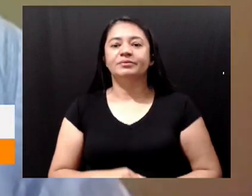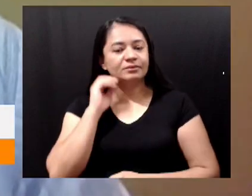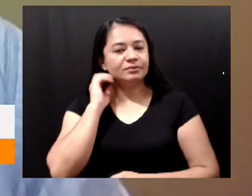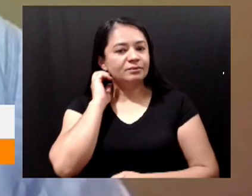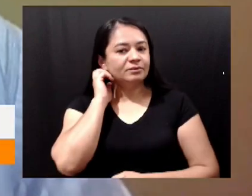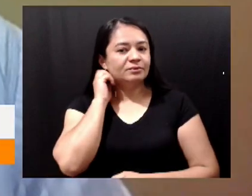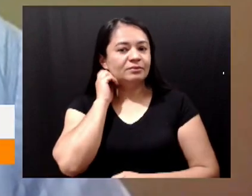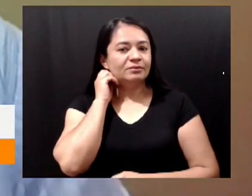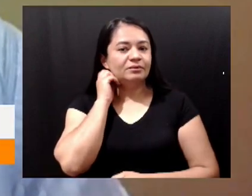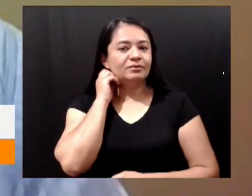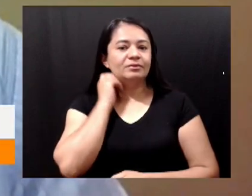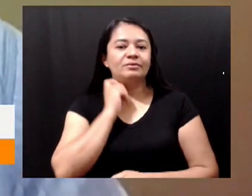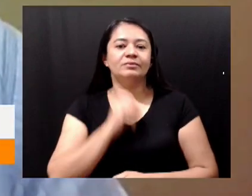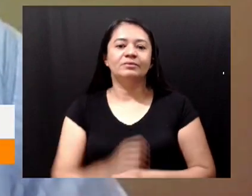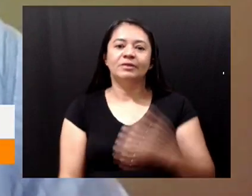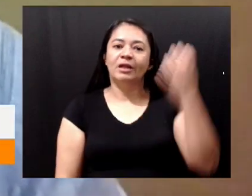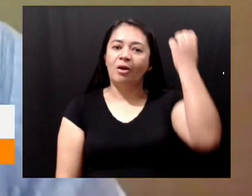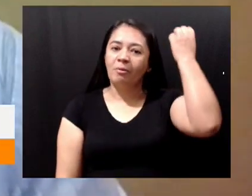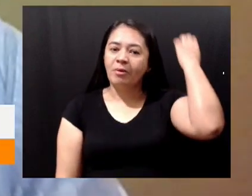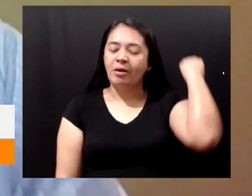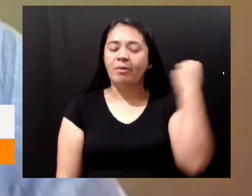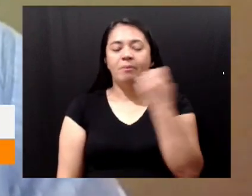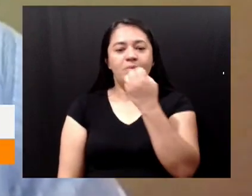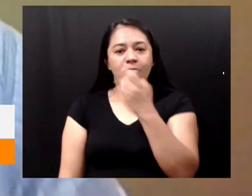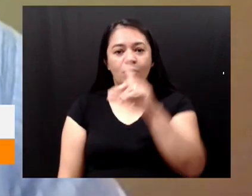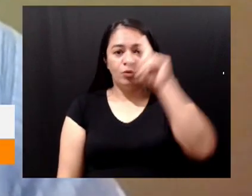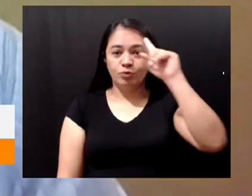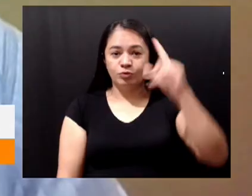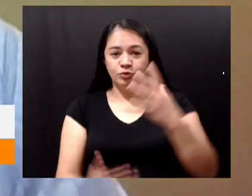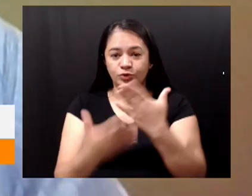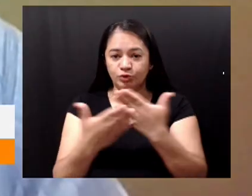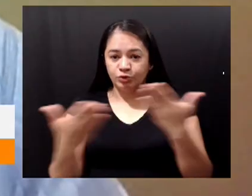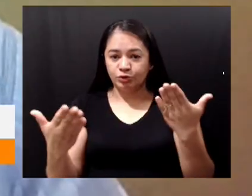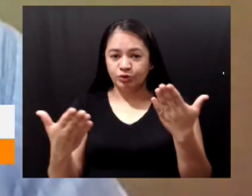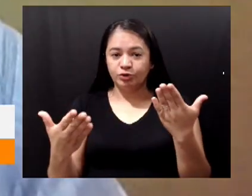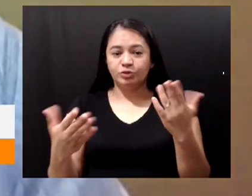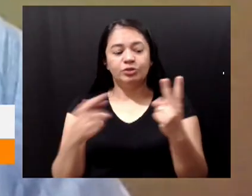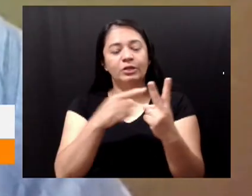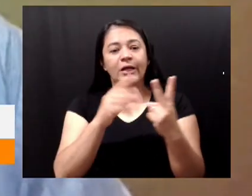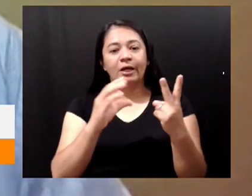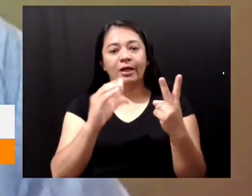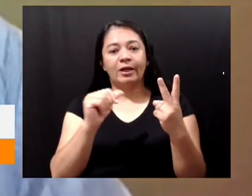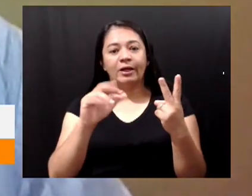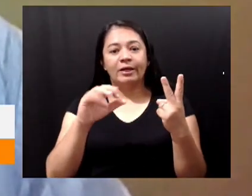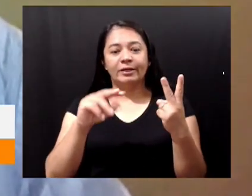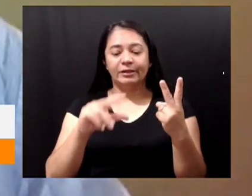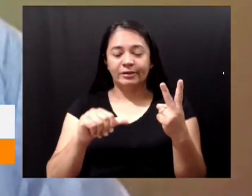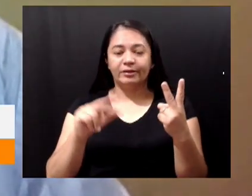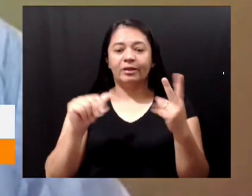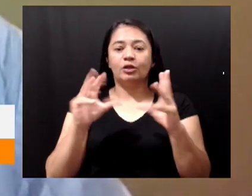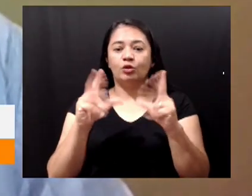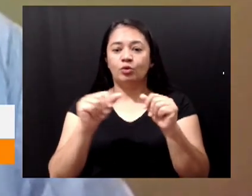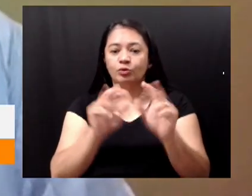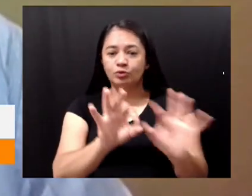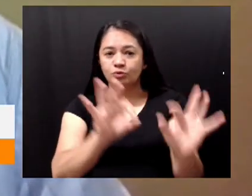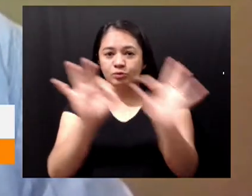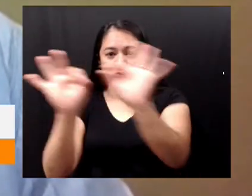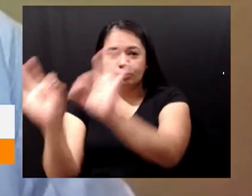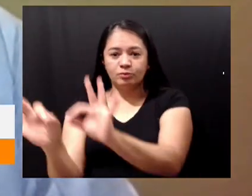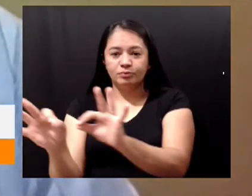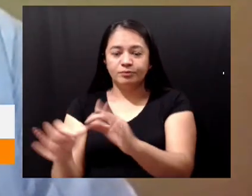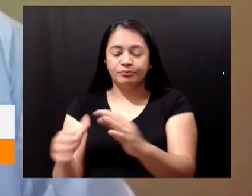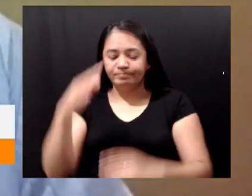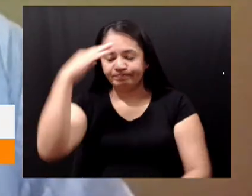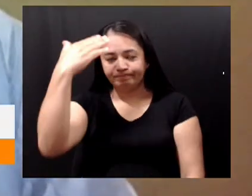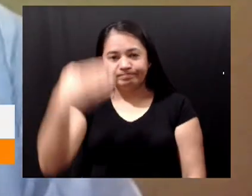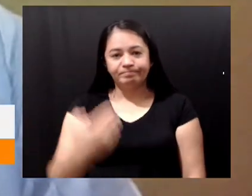Rúbia, bom dia a você, bom dia, doutora Karina, bom dia a todos os telespectadores. É uma honra e um prazer poder